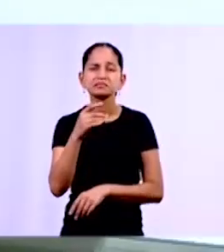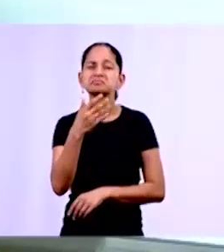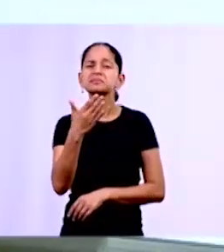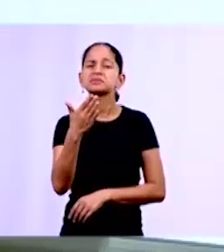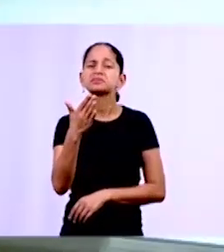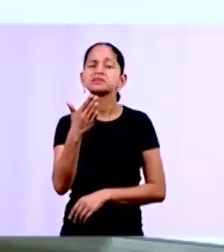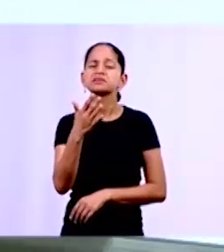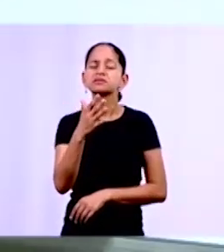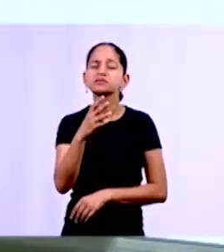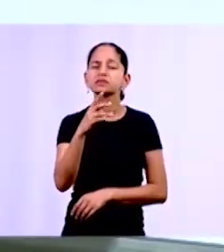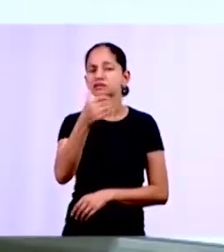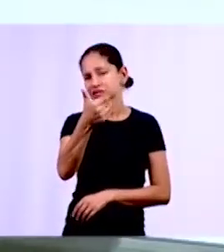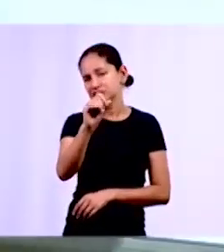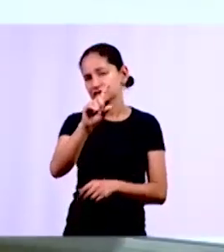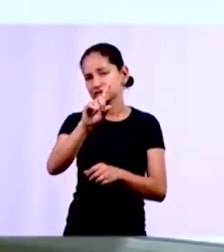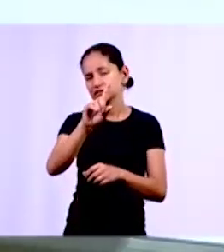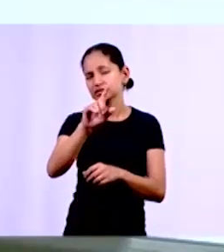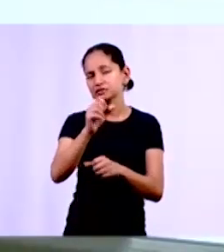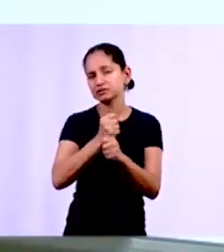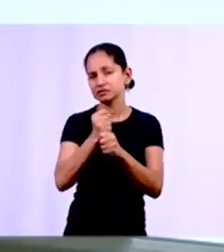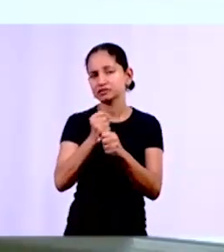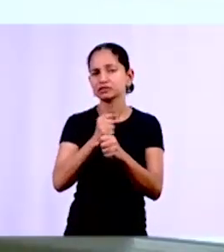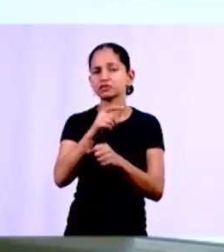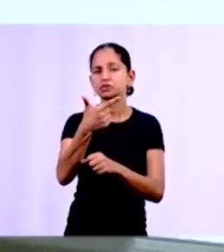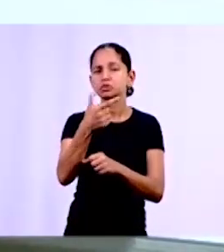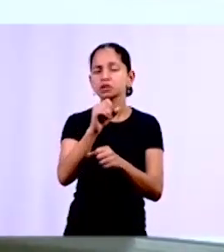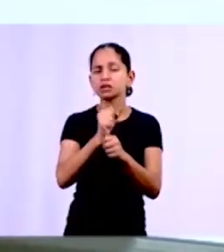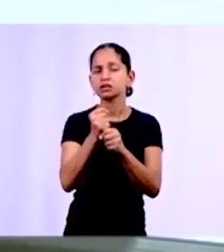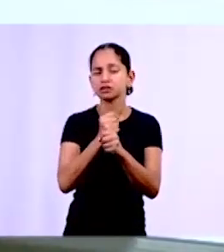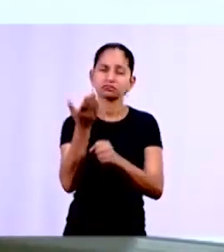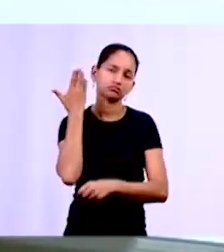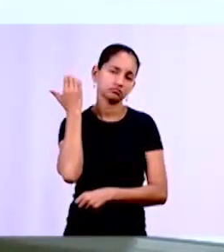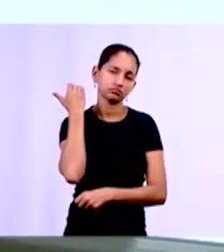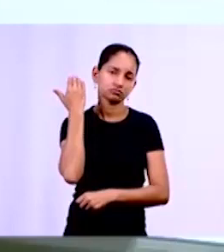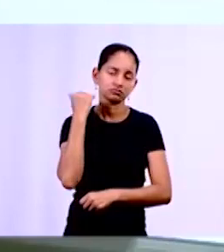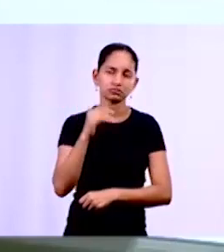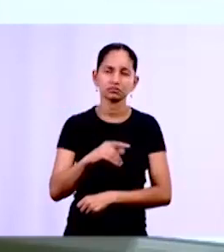Uns 10 anos, 2004 aqui, está até 2004, tem 10 anos.